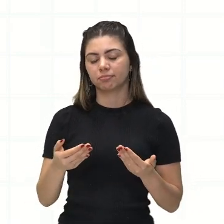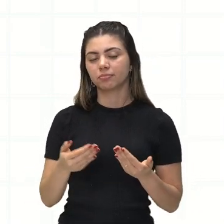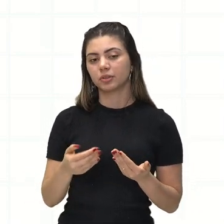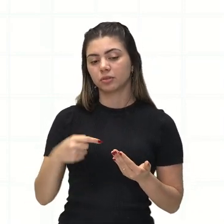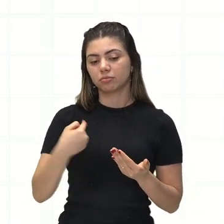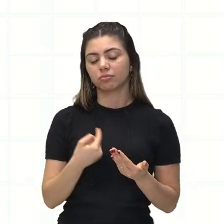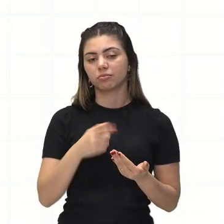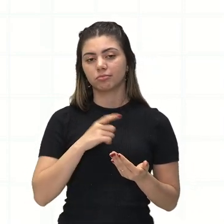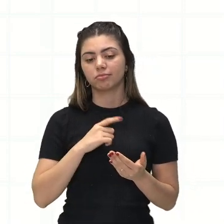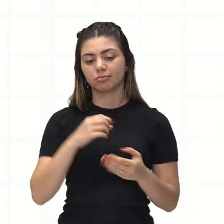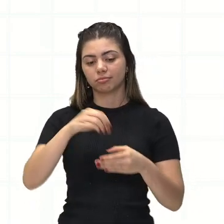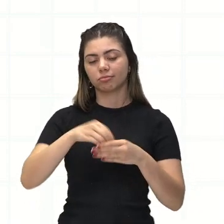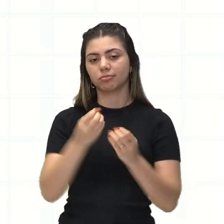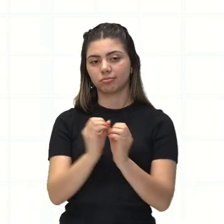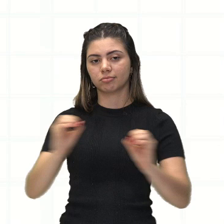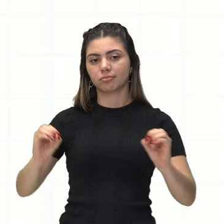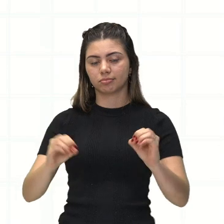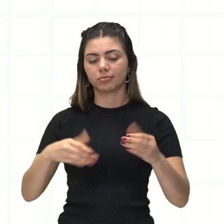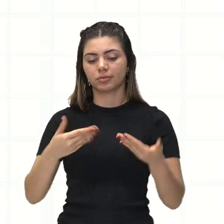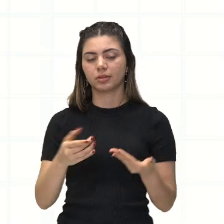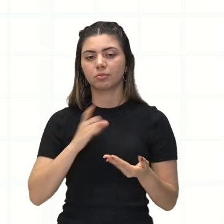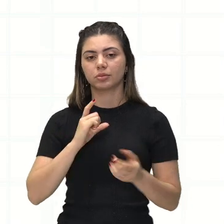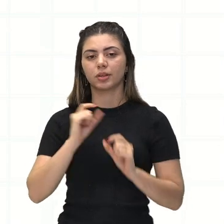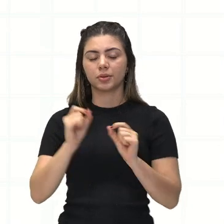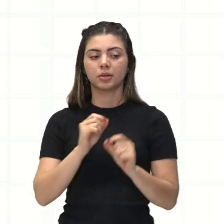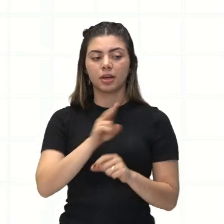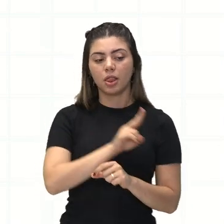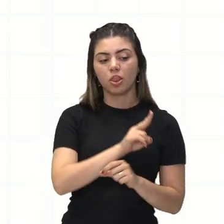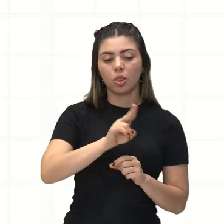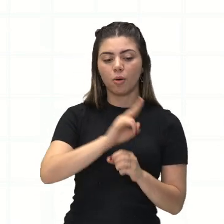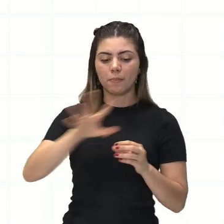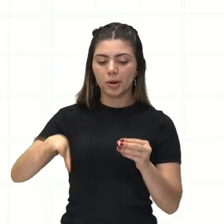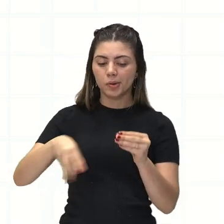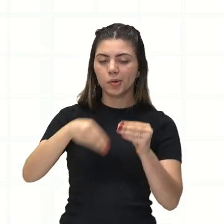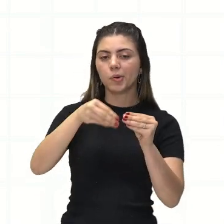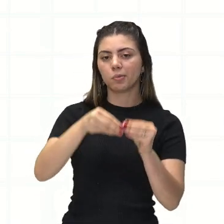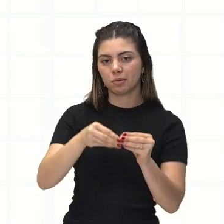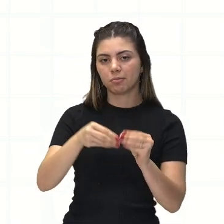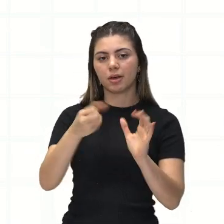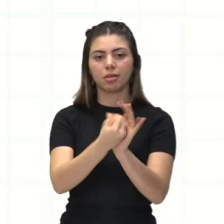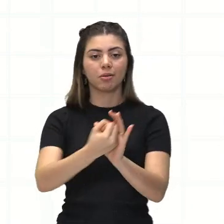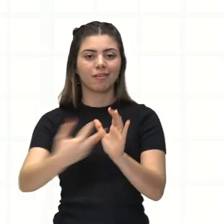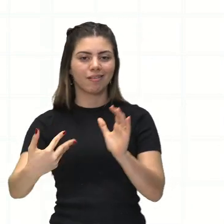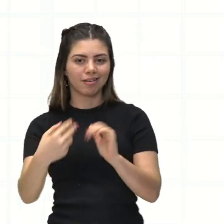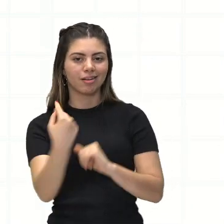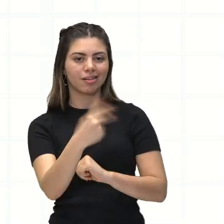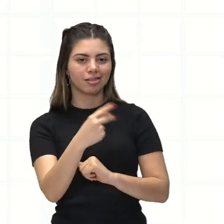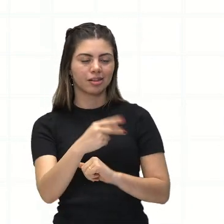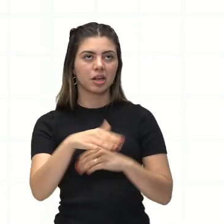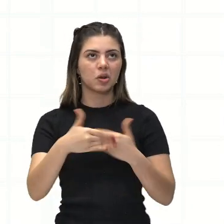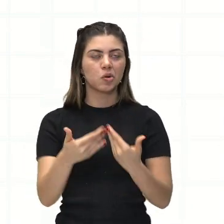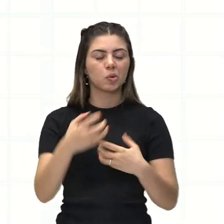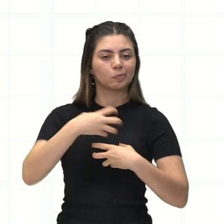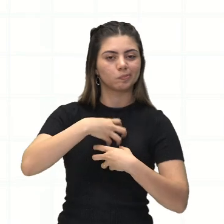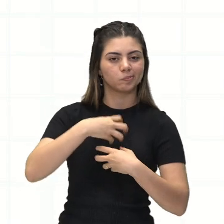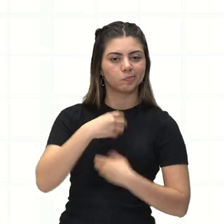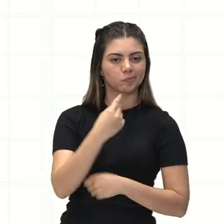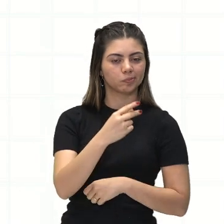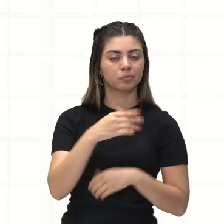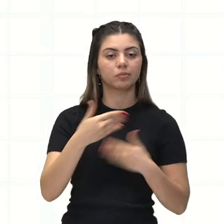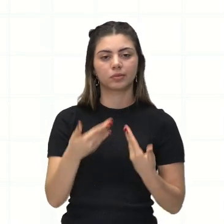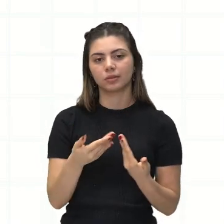da oração. Complementa o sentido de um nome, atribuindo-lhe características ou qualidades, no caso